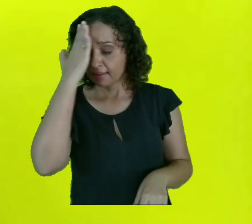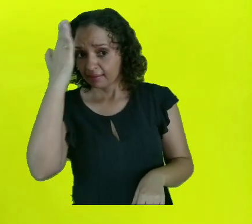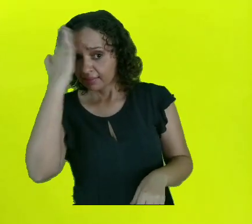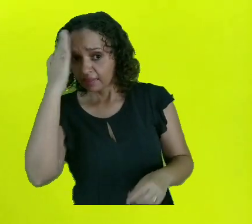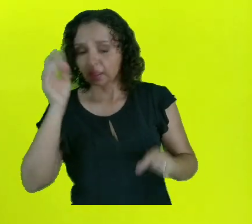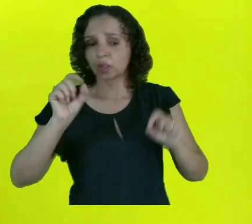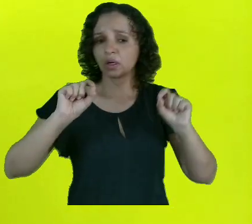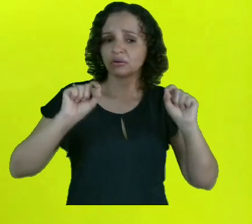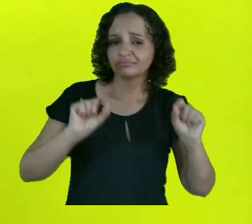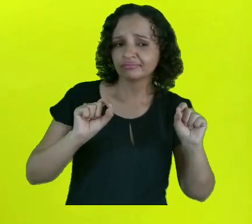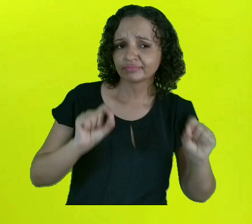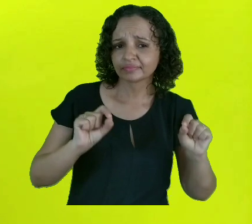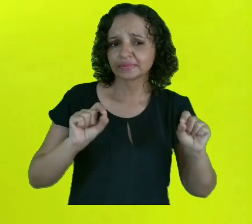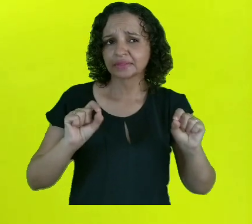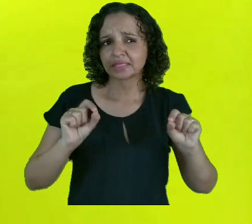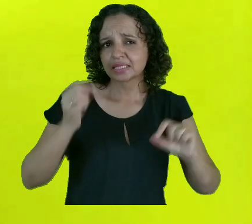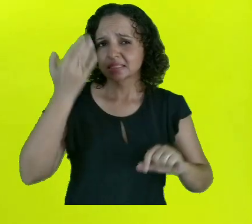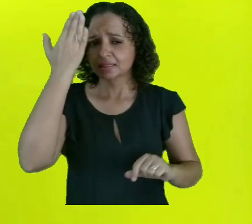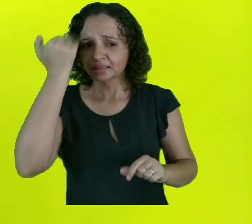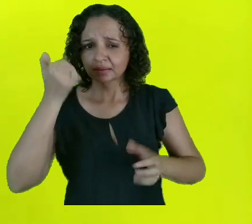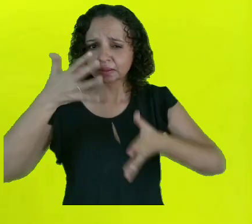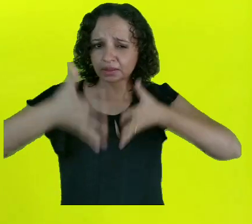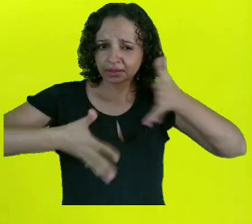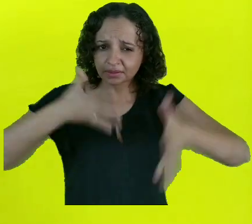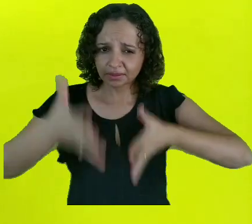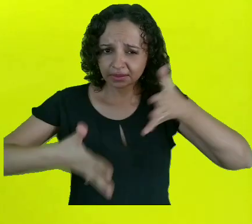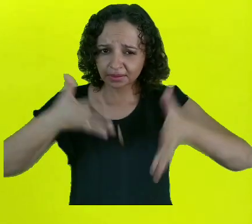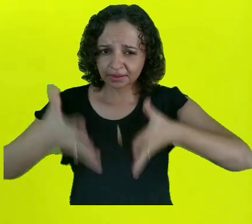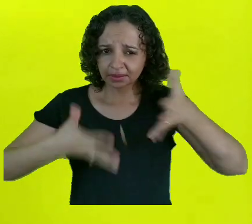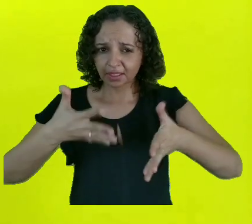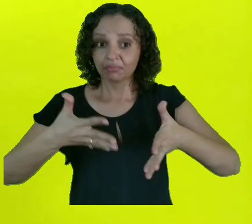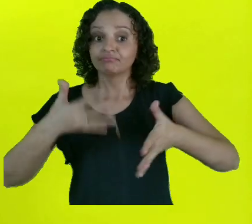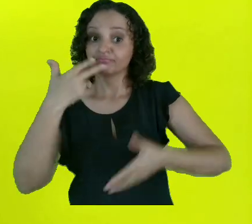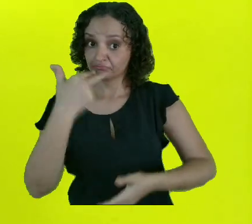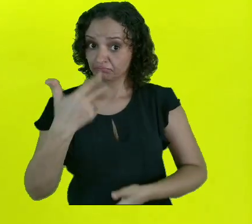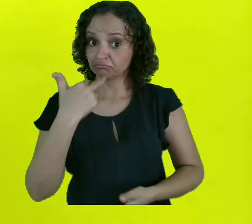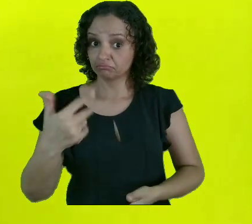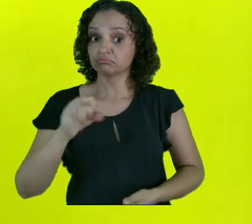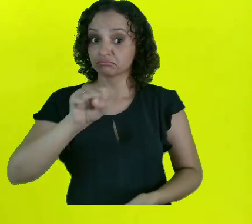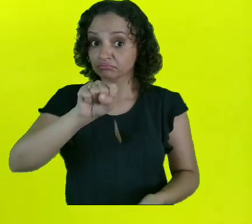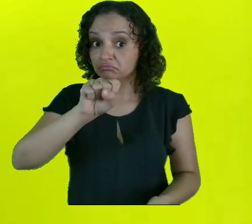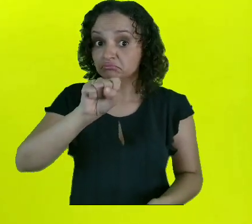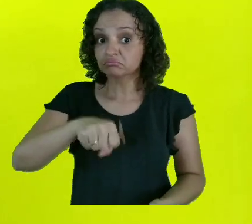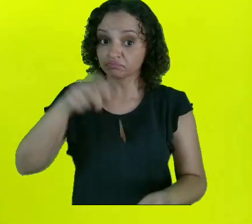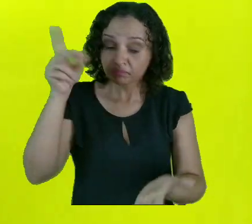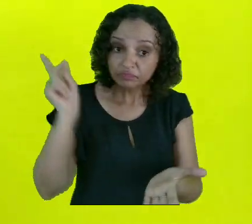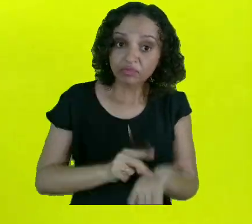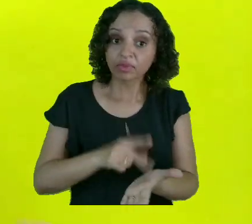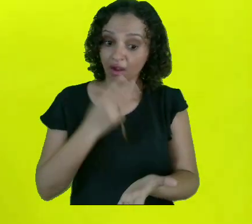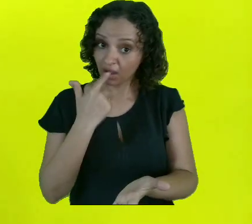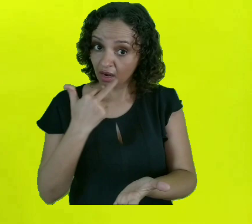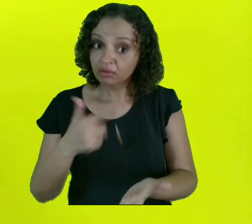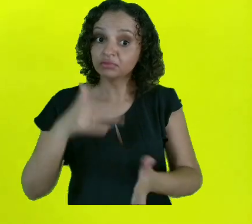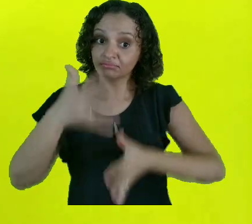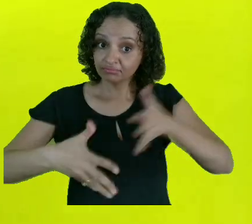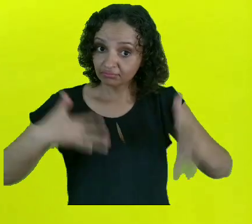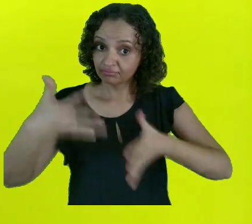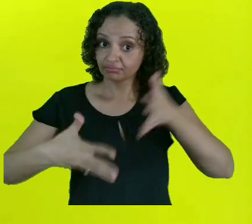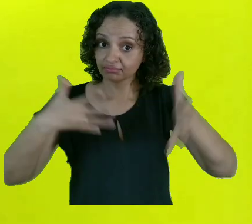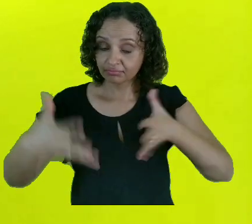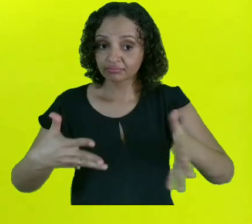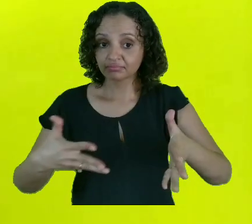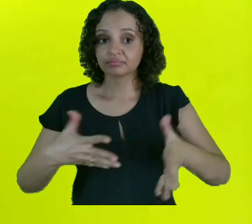compreender e reconhecer a Libras como língua de sinais, como língua mesmo, vai mudar tudo o que